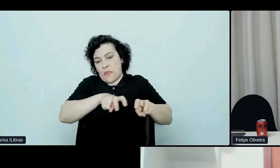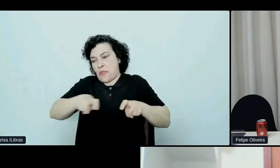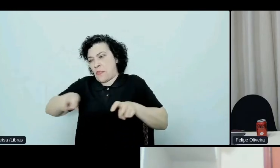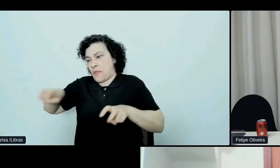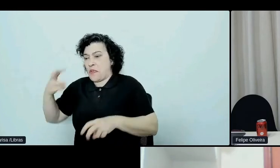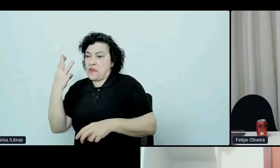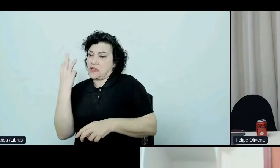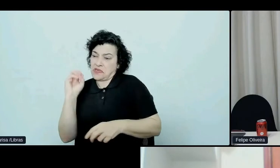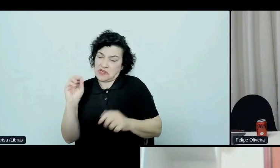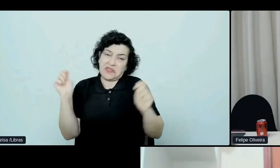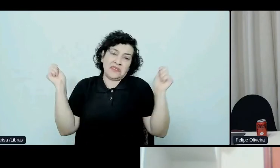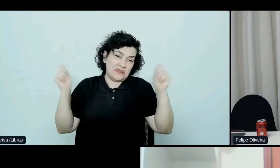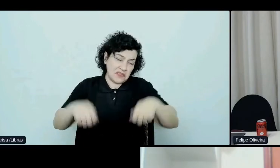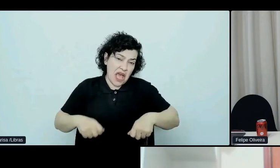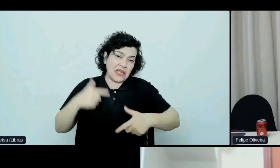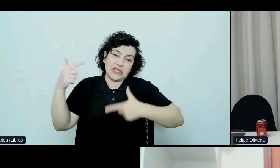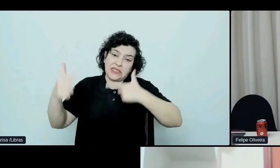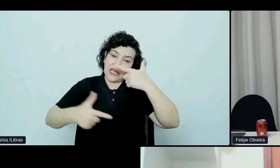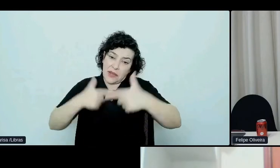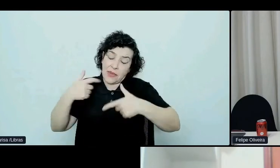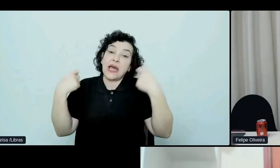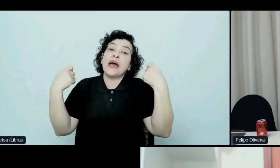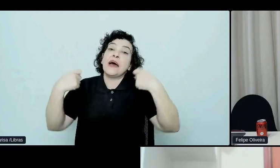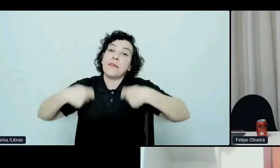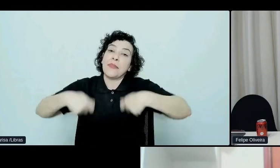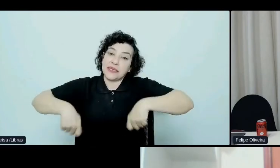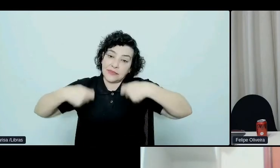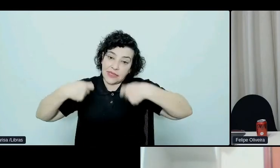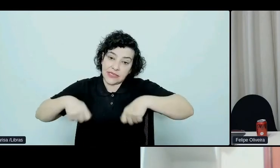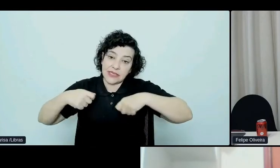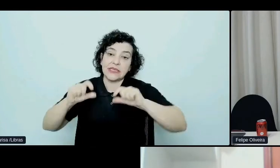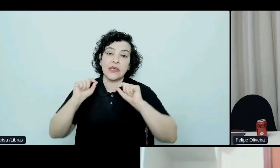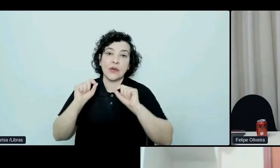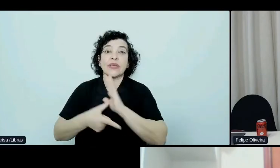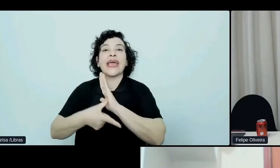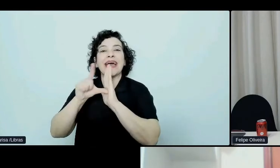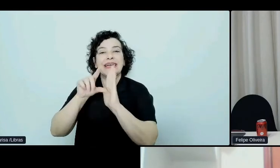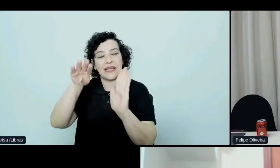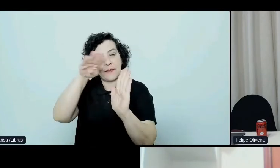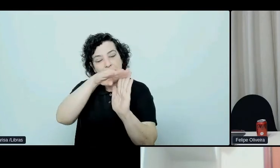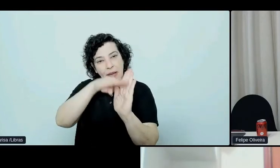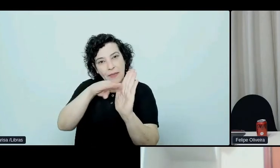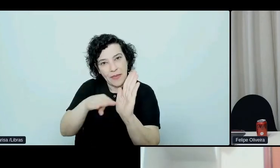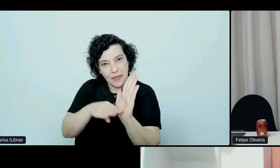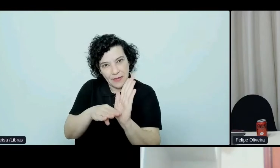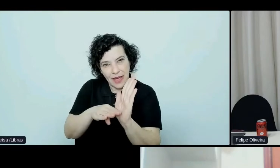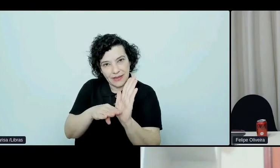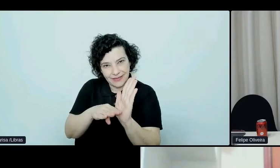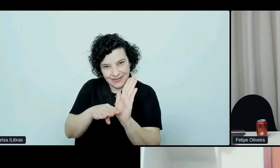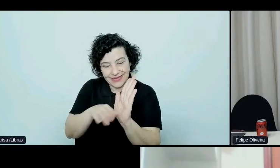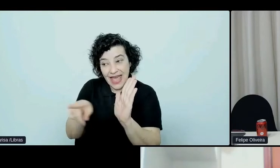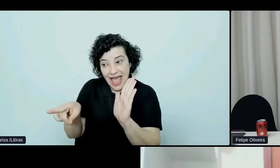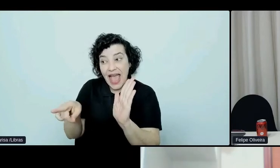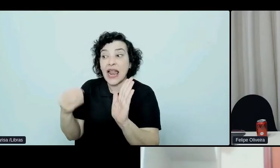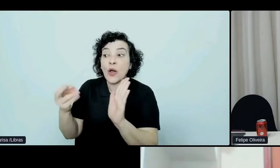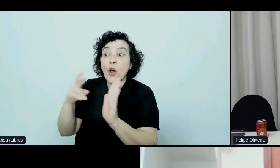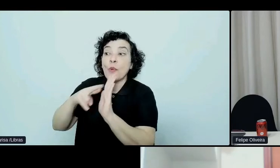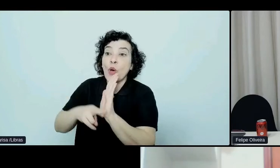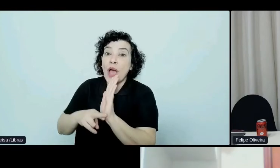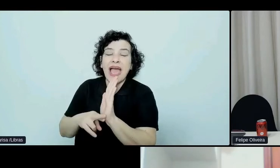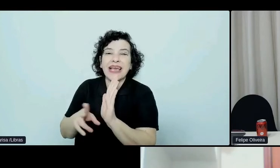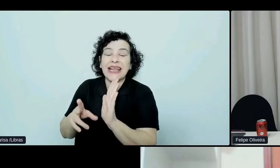muito movimentado, em um lugar barulhento. Eu preciso de uma sala para mim. Outra pessoa não tem problema nenhum de trabalhar em um lugar aberto, que são aquelas